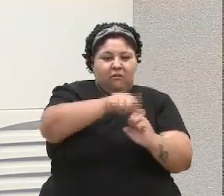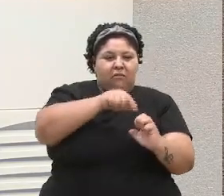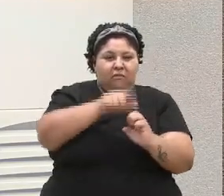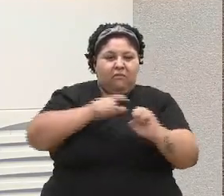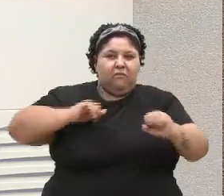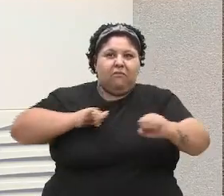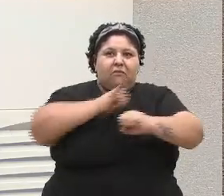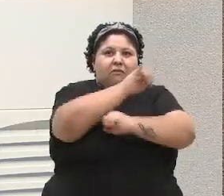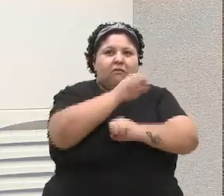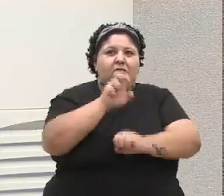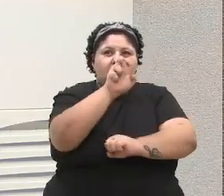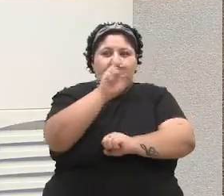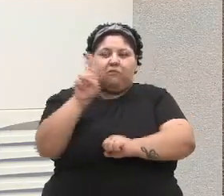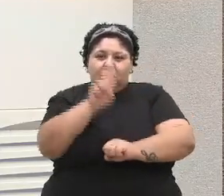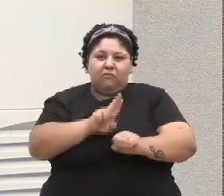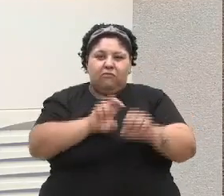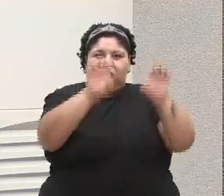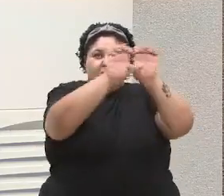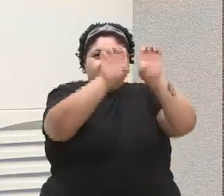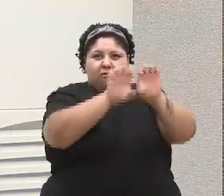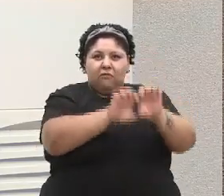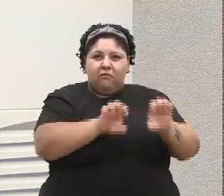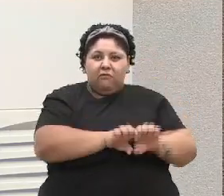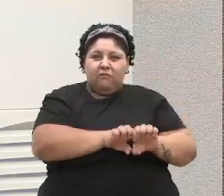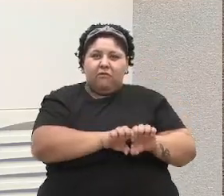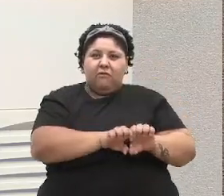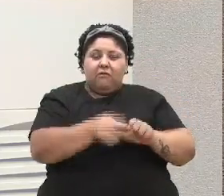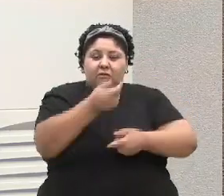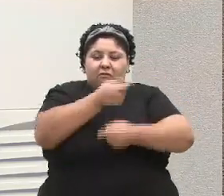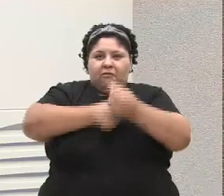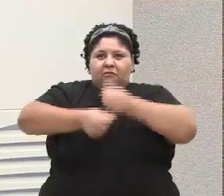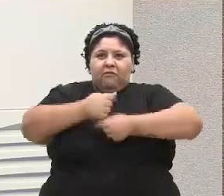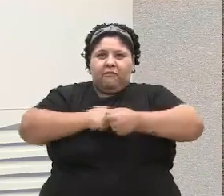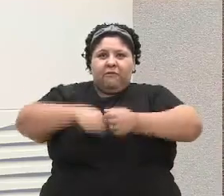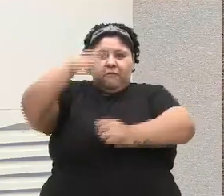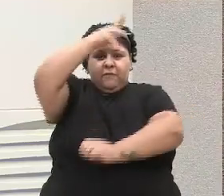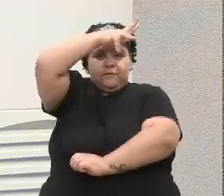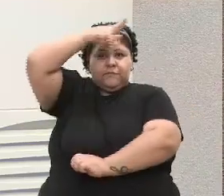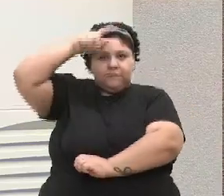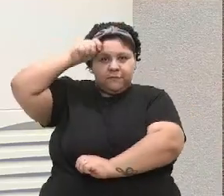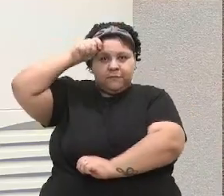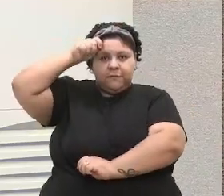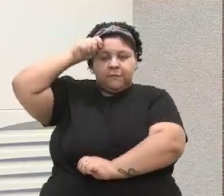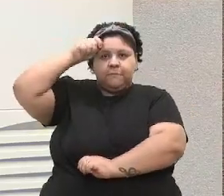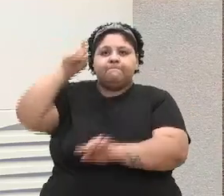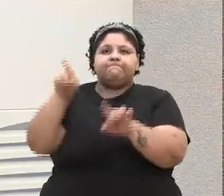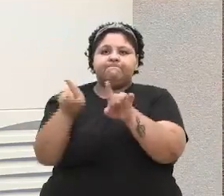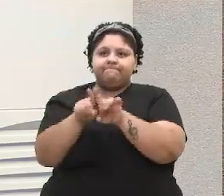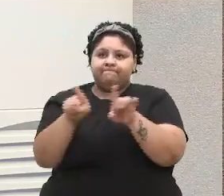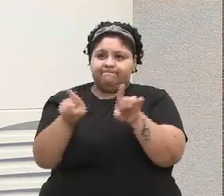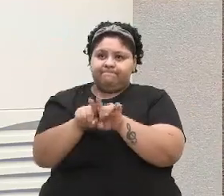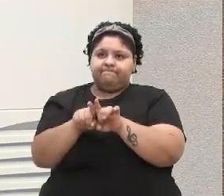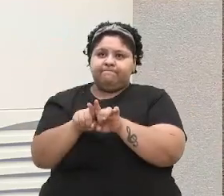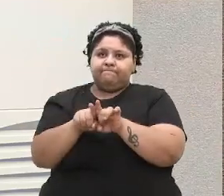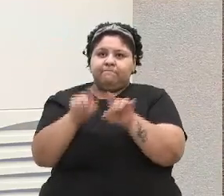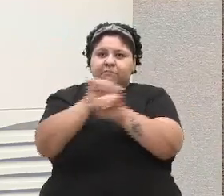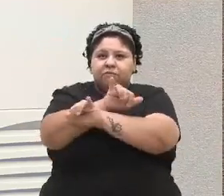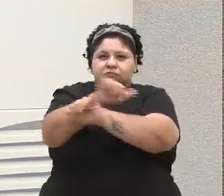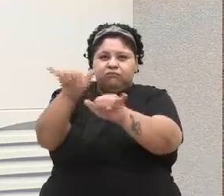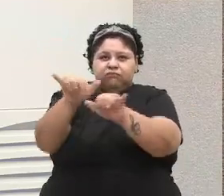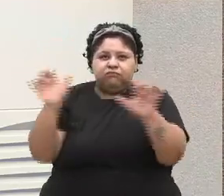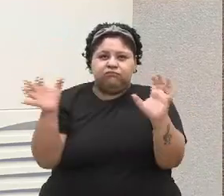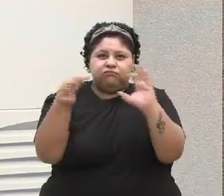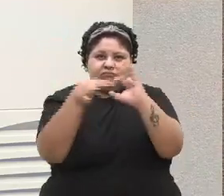utilizam a estrutura do aeroporto Hugo Cartegiani estão sendo administradas pela municipalidade. Considerando as recentes notícias vinculadas